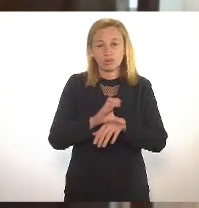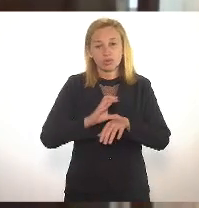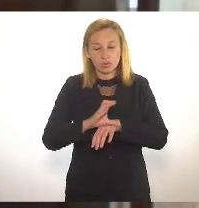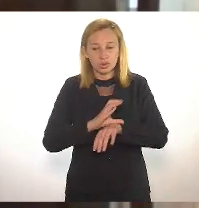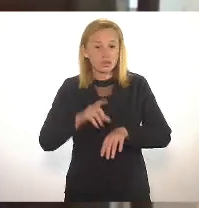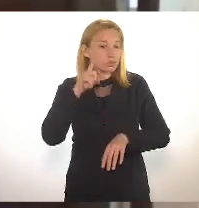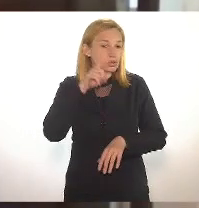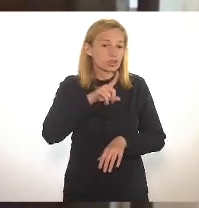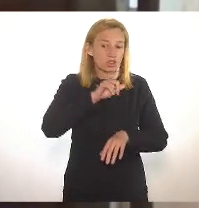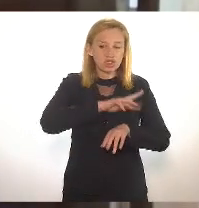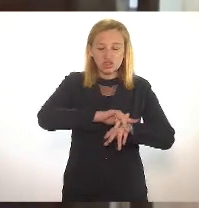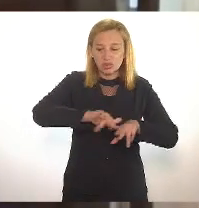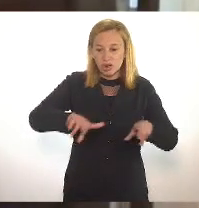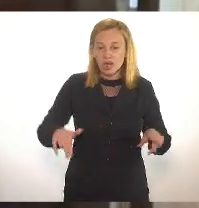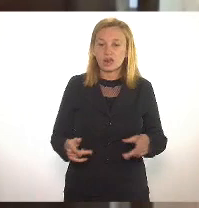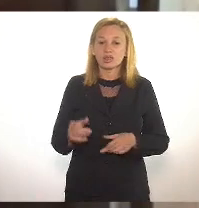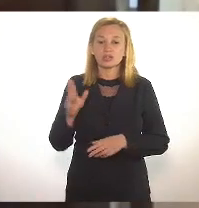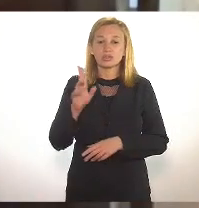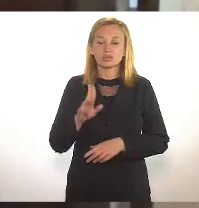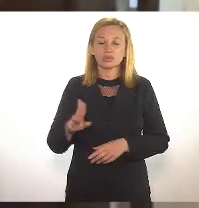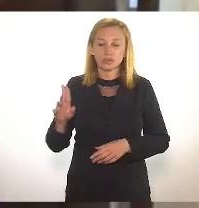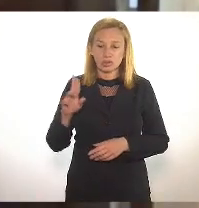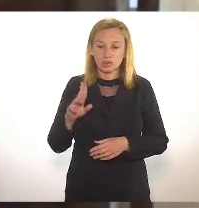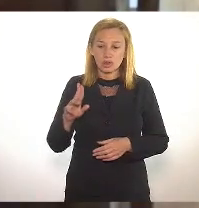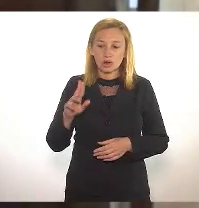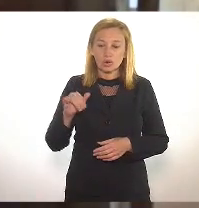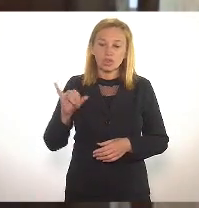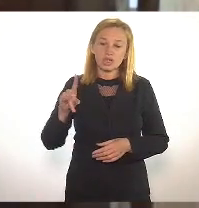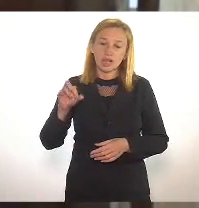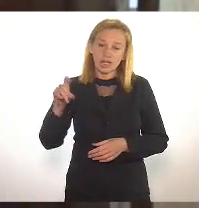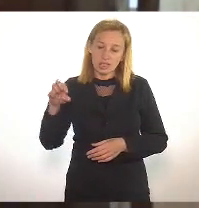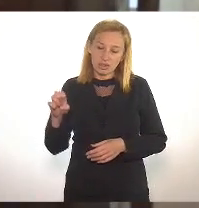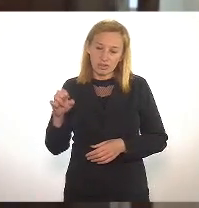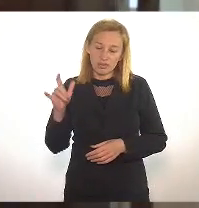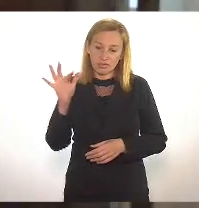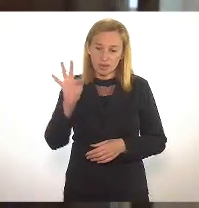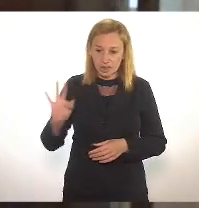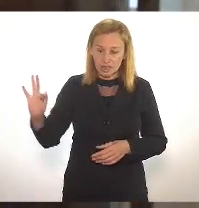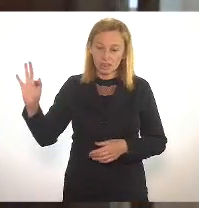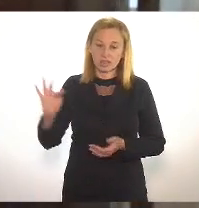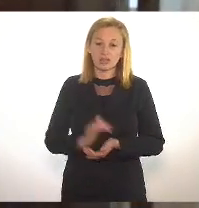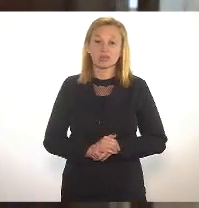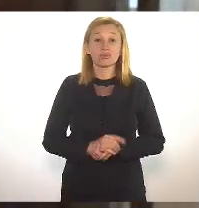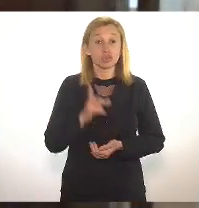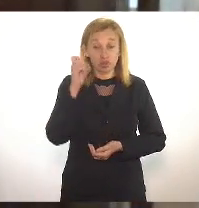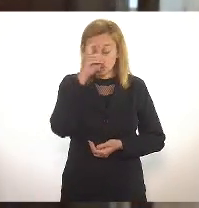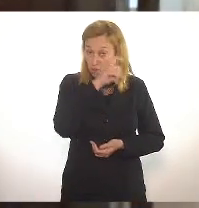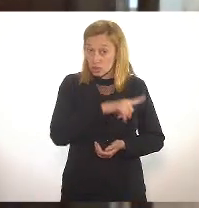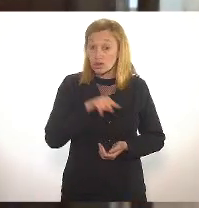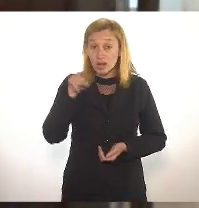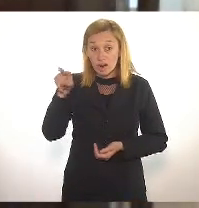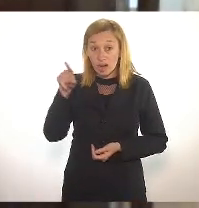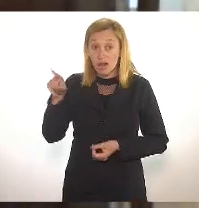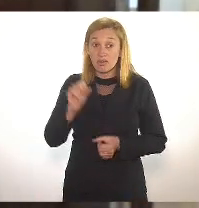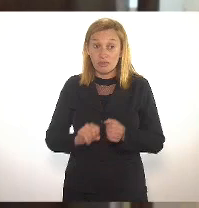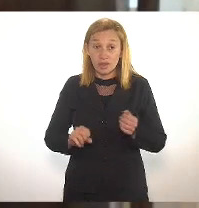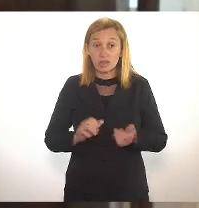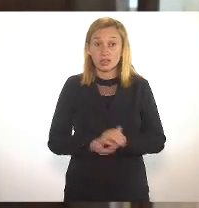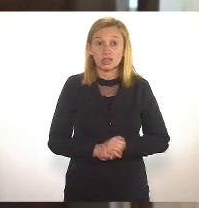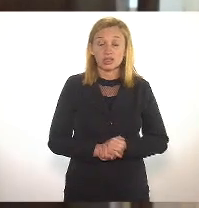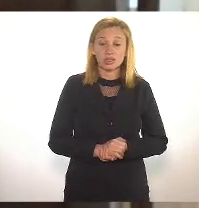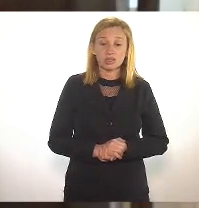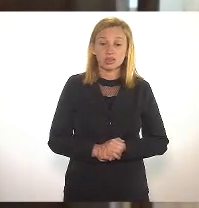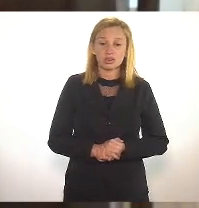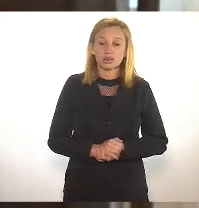nas diversas unidades federativas. E foi difícil. E lá se fez um federalismo